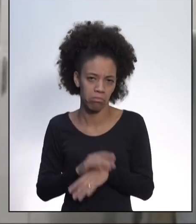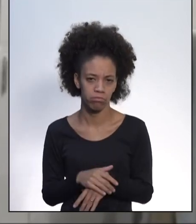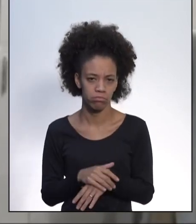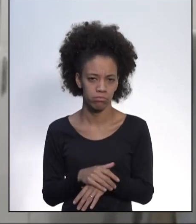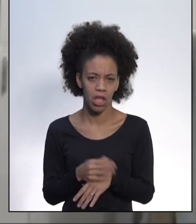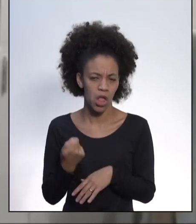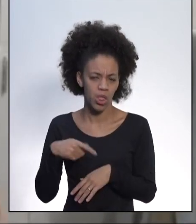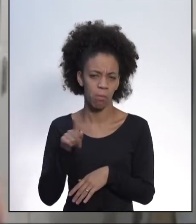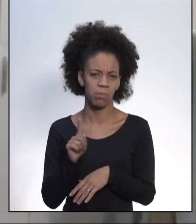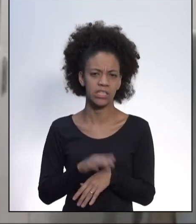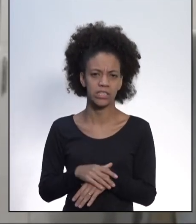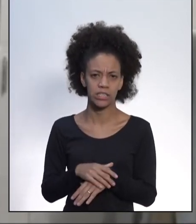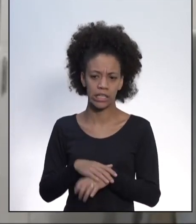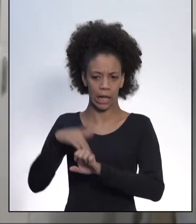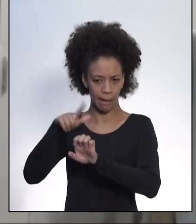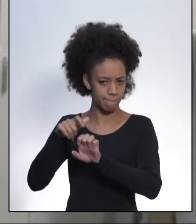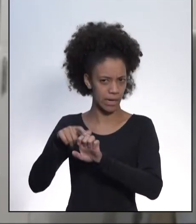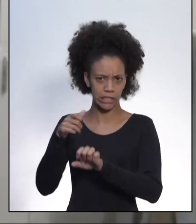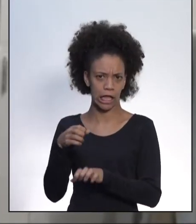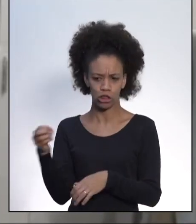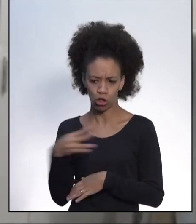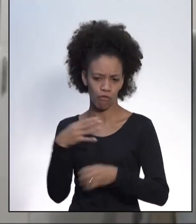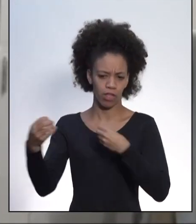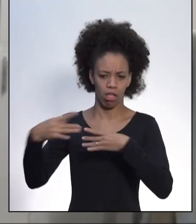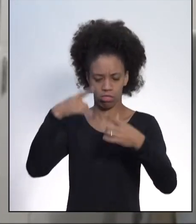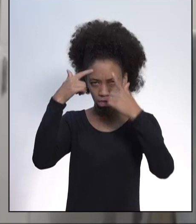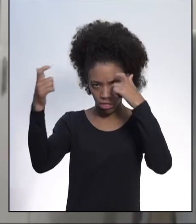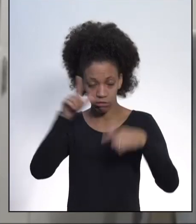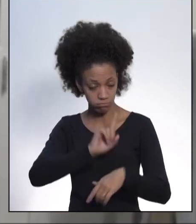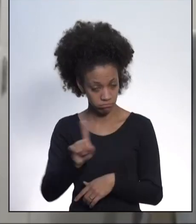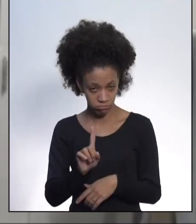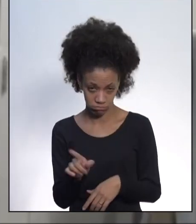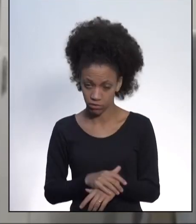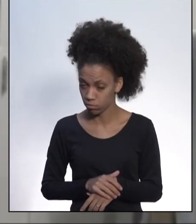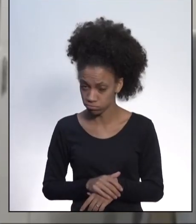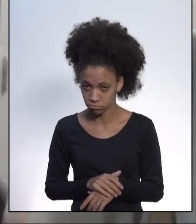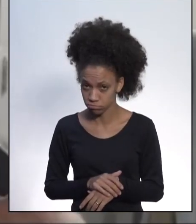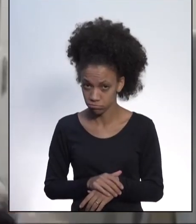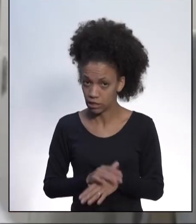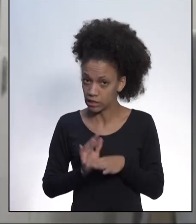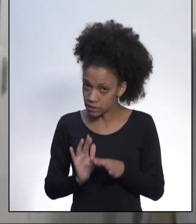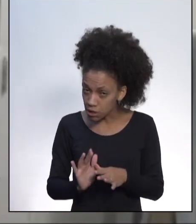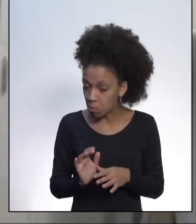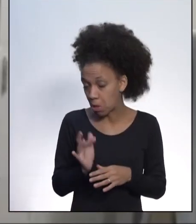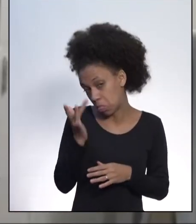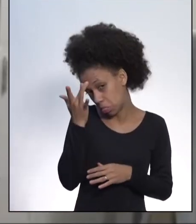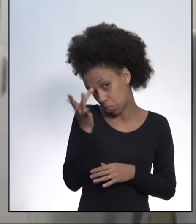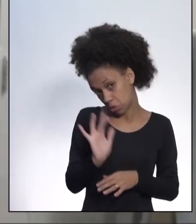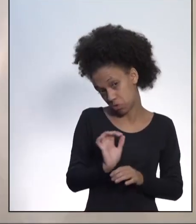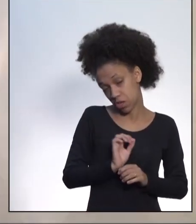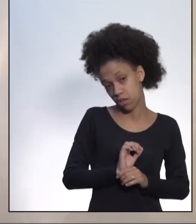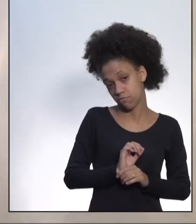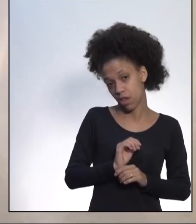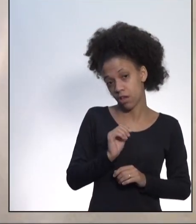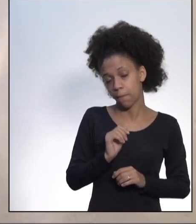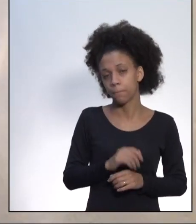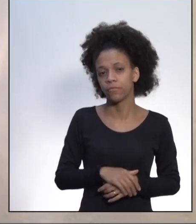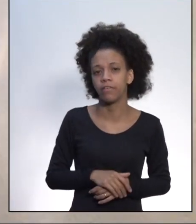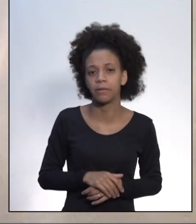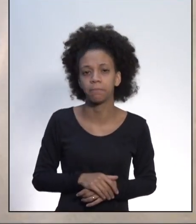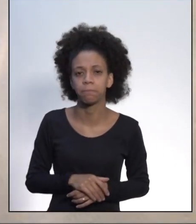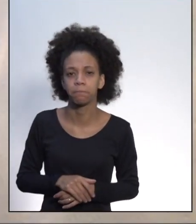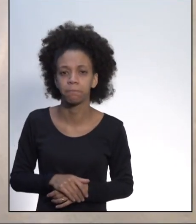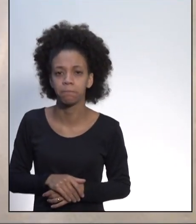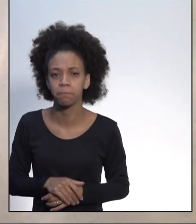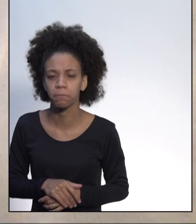necessariamente ele não está empreendendo, inovando, criando coisas novas soluções, né? Não sei o que é que você acha disso, Adler. É isso, exatamente. Eu